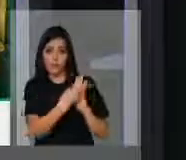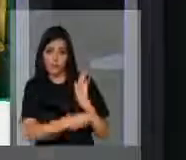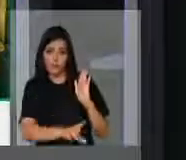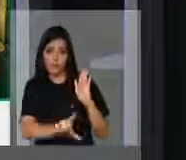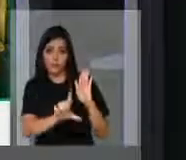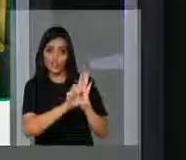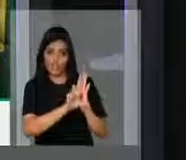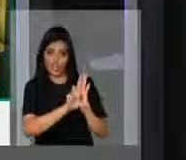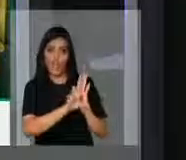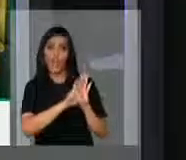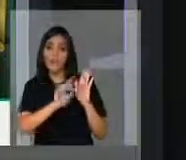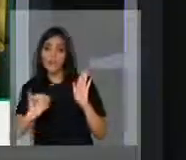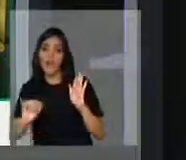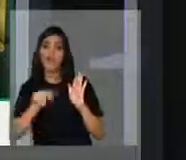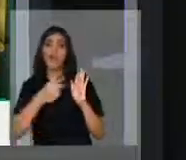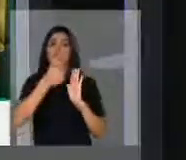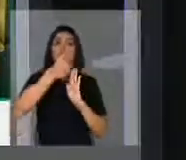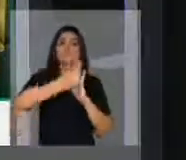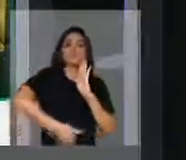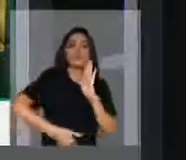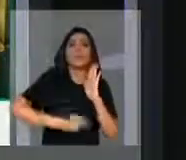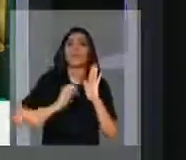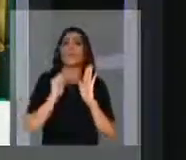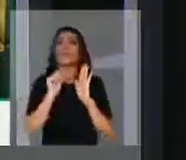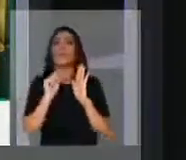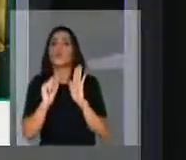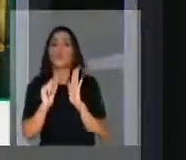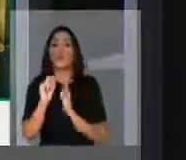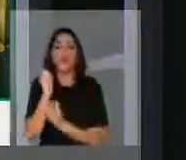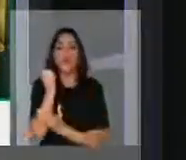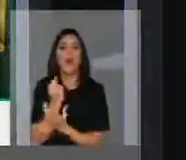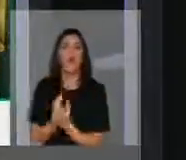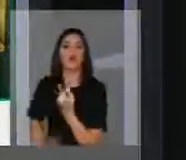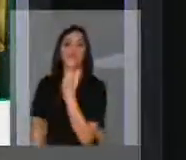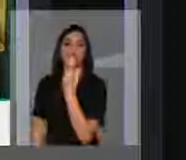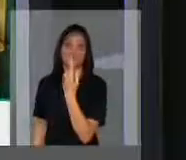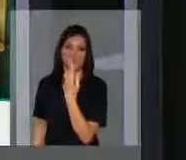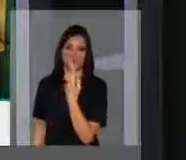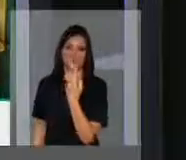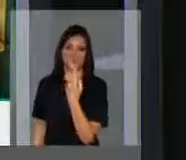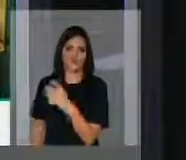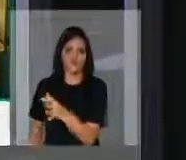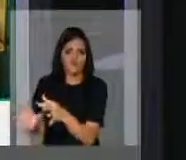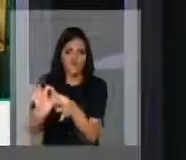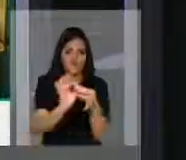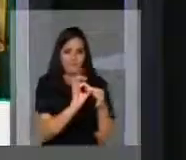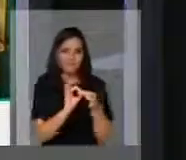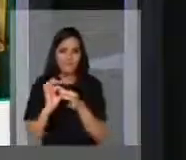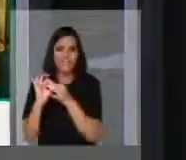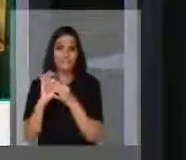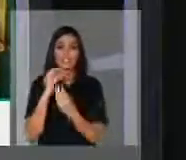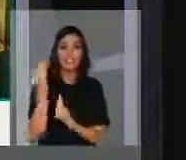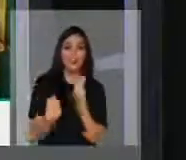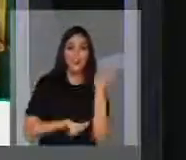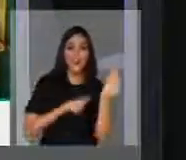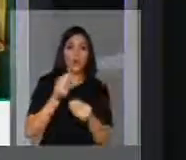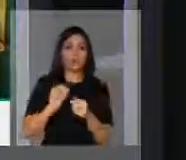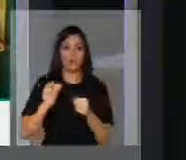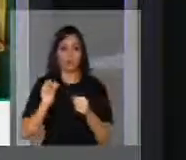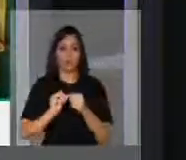de lei que vai tratar da unificação dos